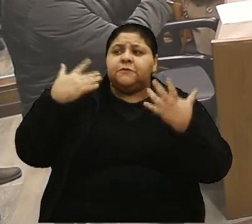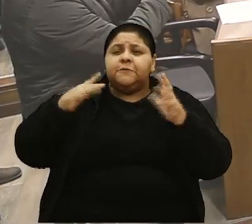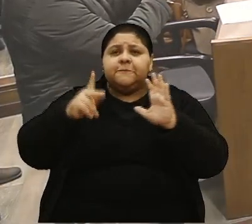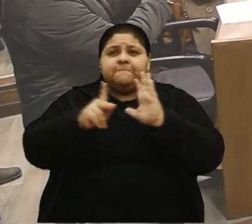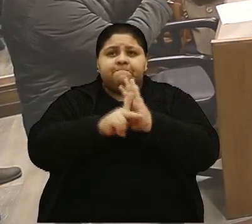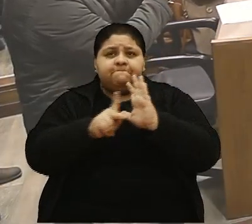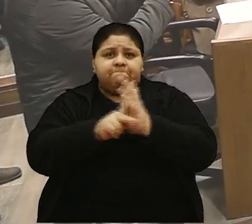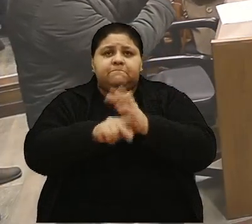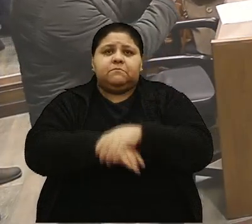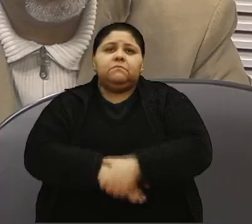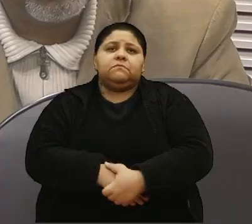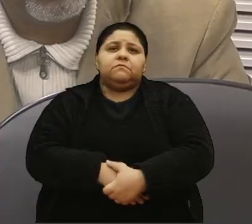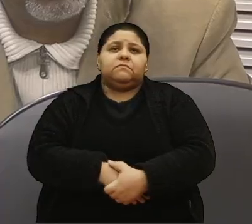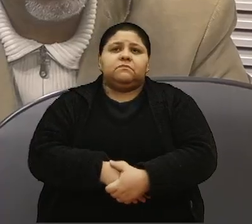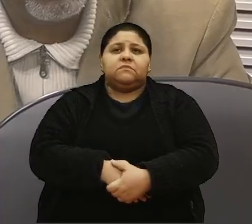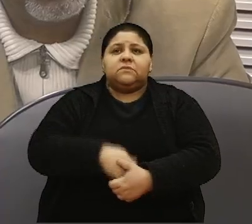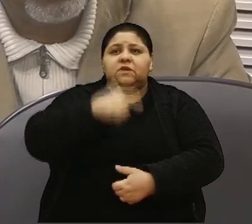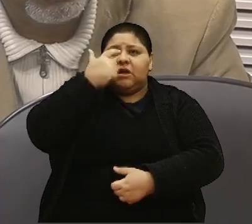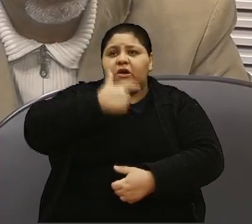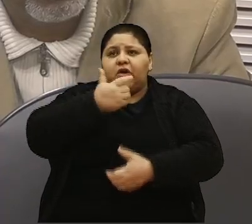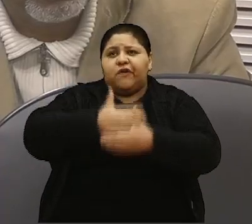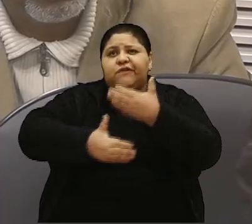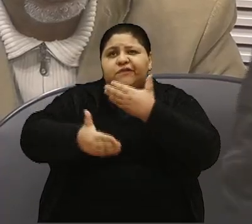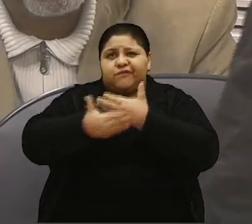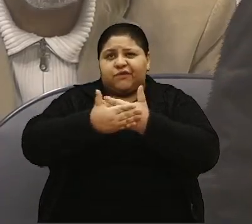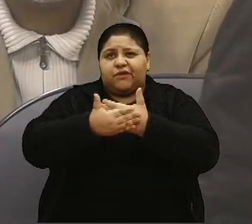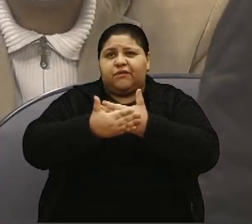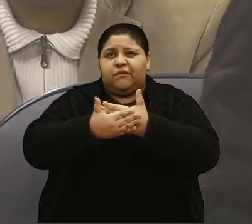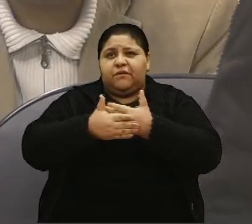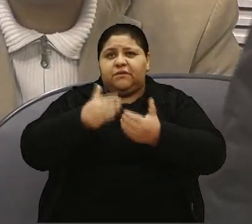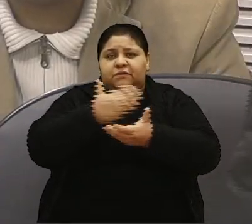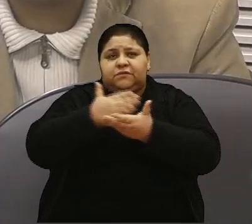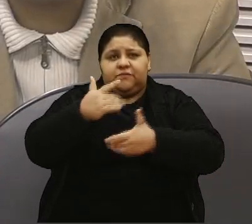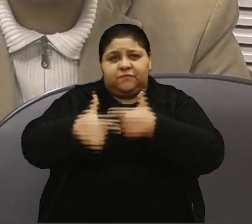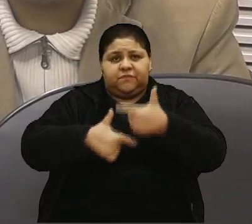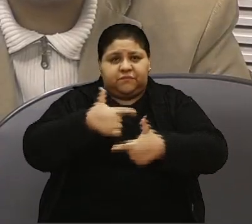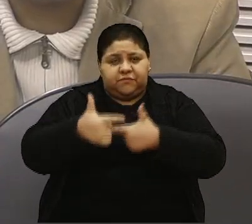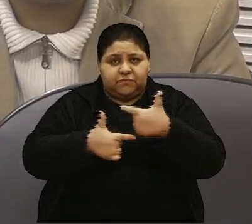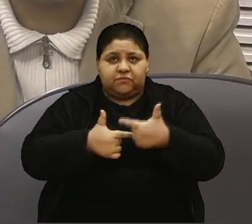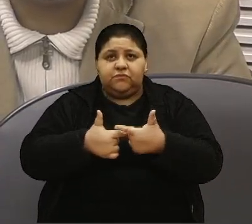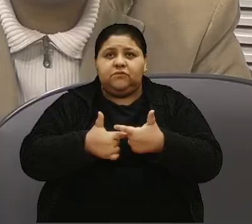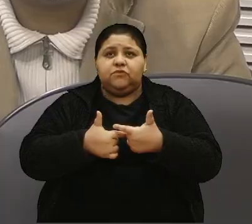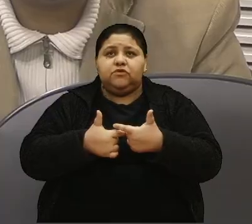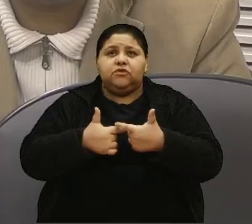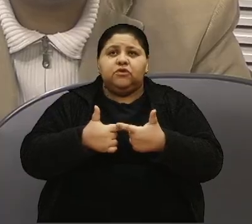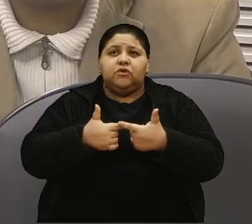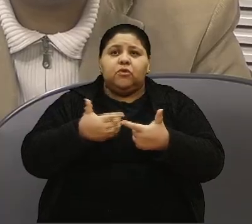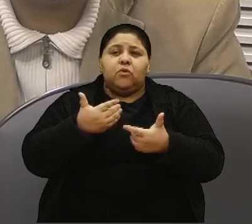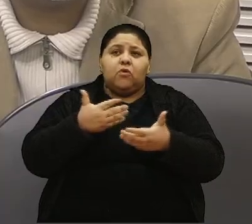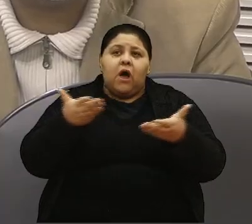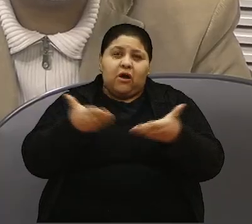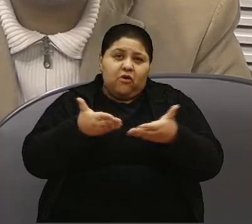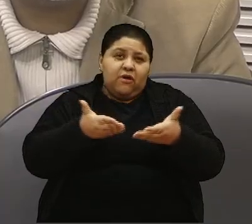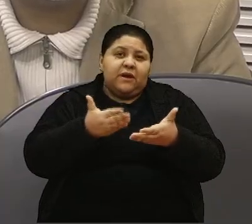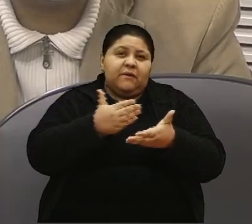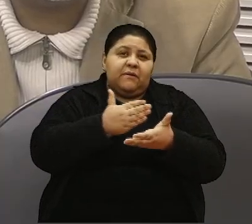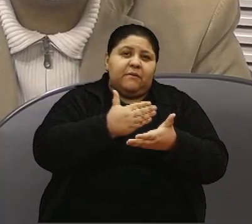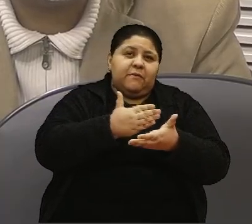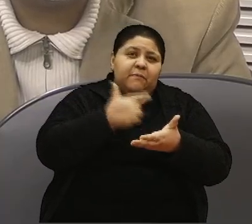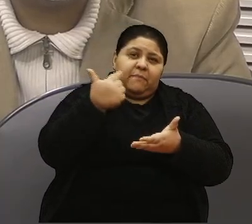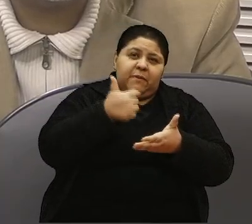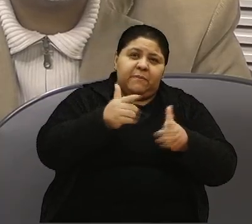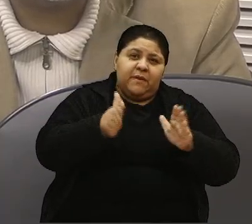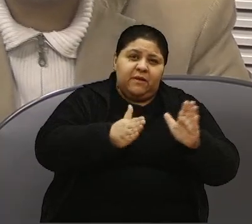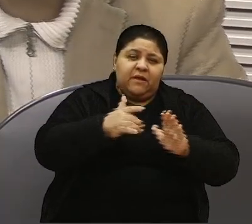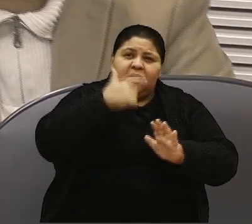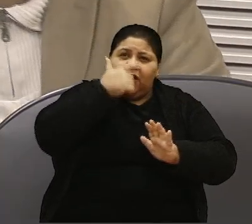projeto. Eu acho que todos que entraram para a Câmara de Vereadores, mais os que já vêm do primeiro mandato ou de outros, acho que todo mundo